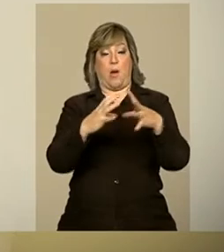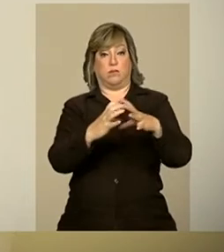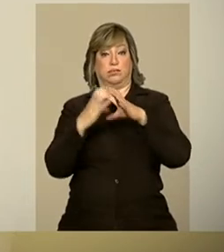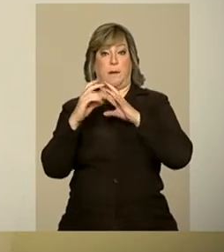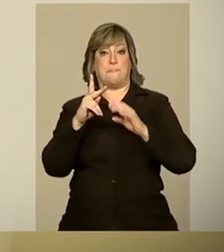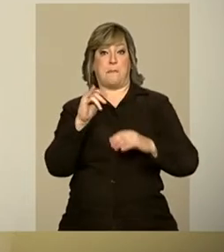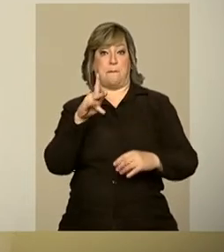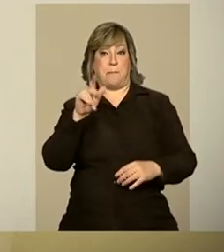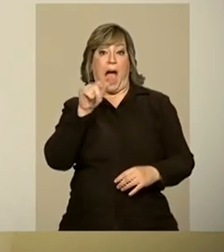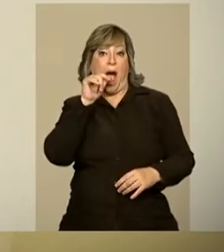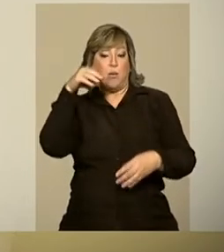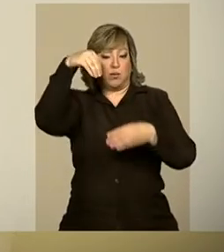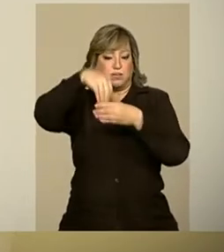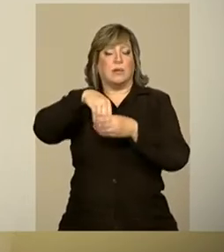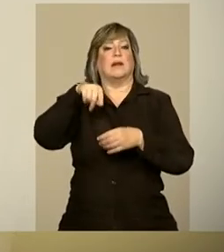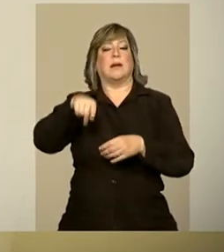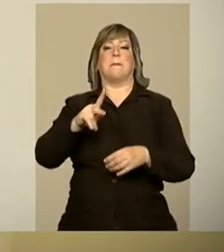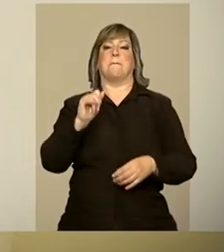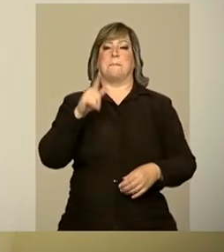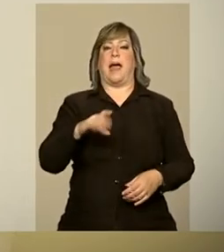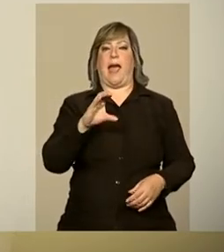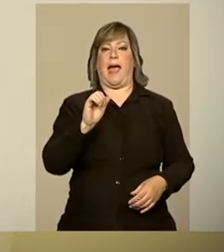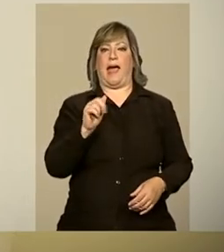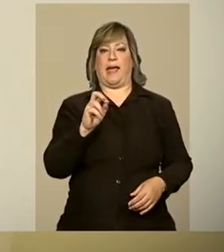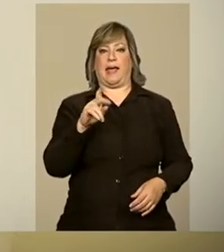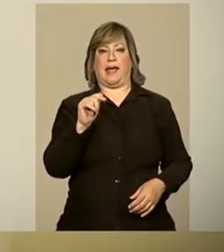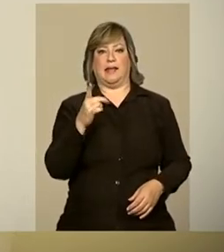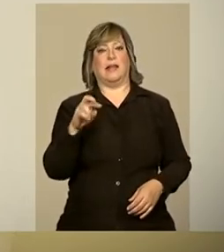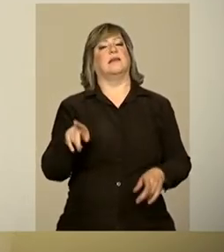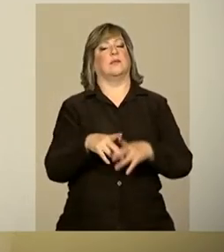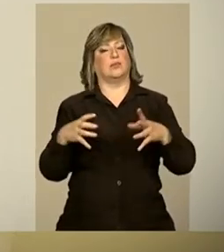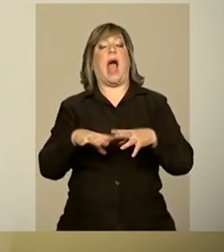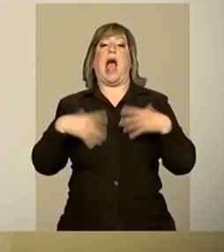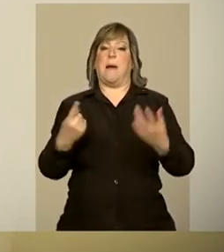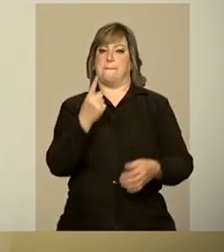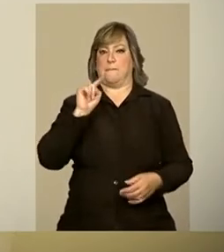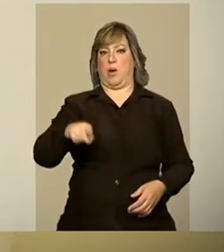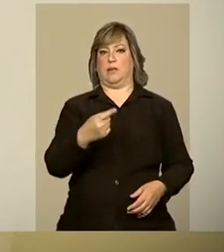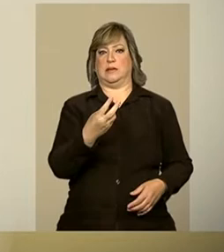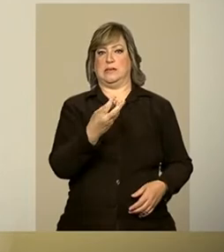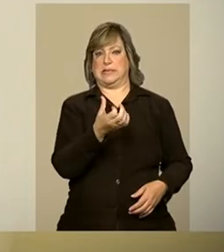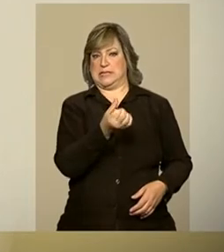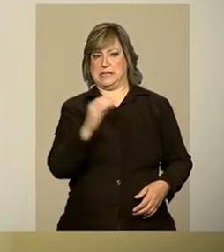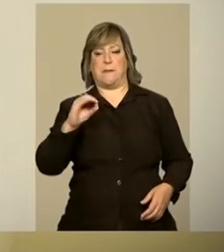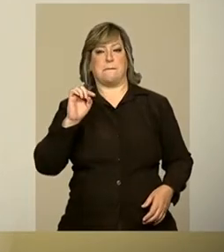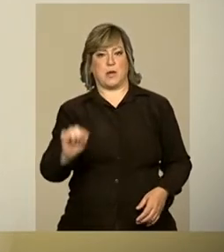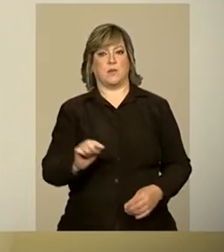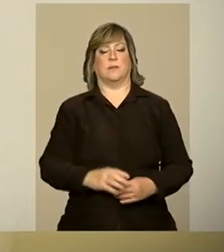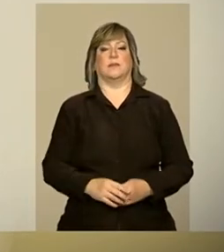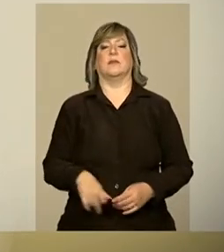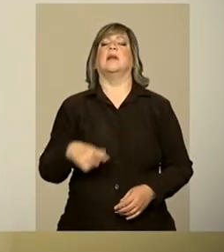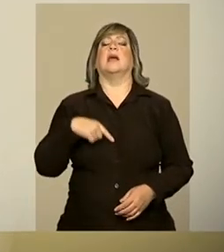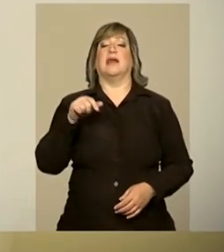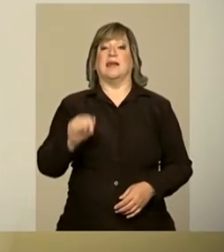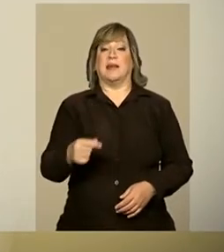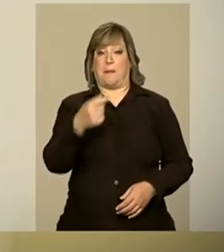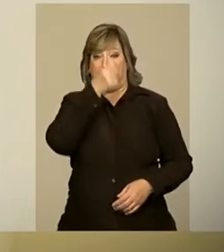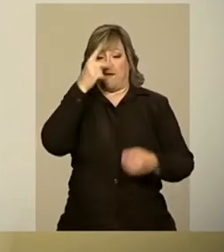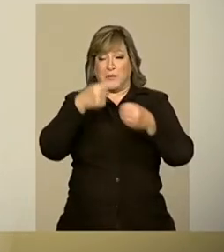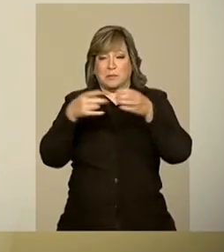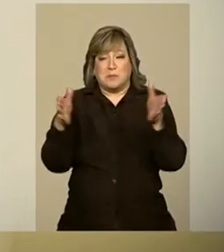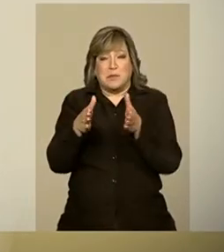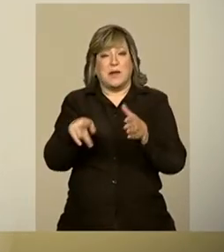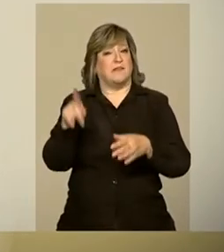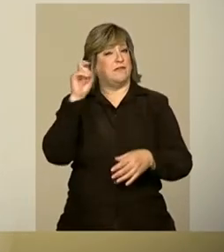caminhão-pipa e uma pá carregadeira. Uma prefeitura de cidade pequena, Luciano, teria muita dificuldade para fazer a compra com